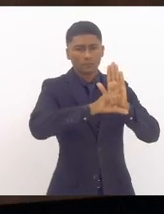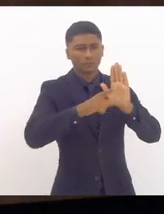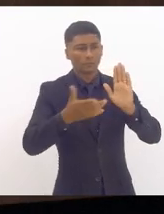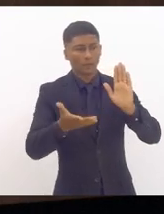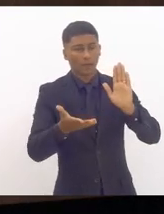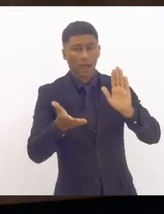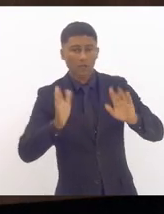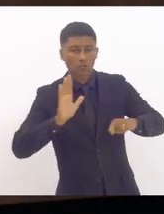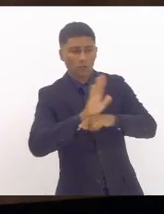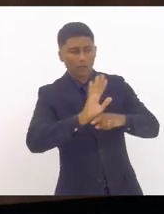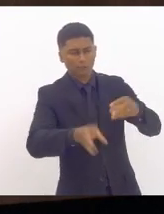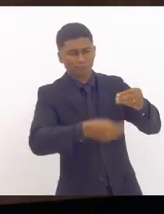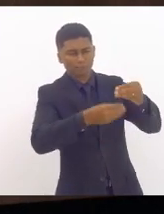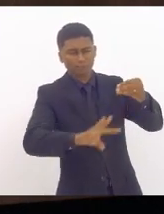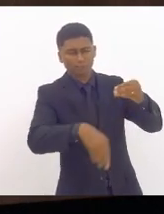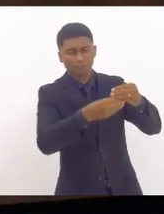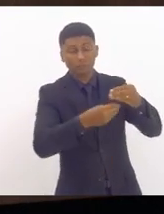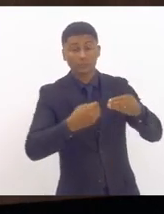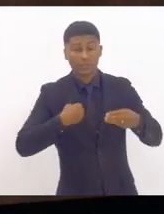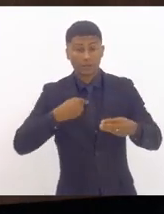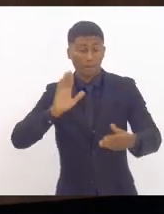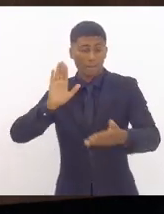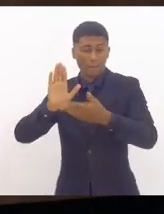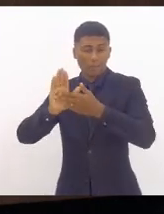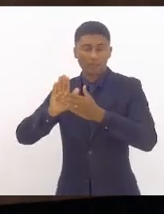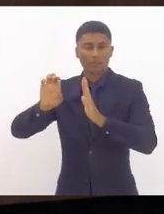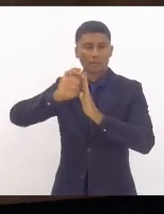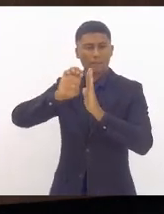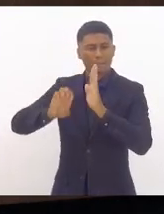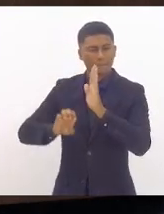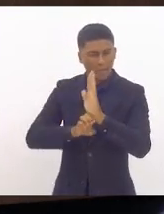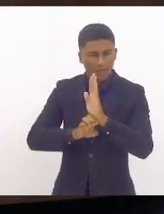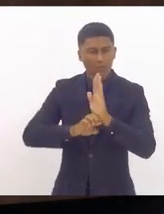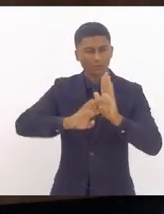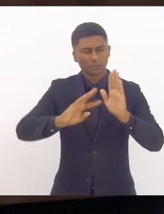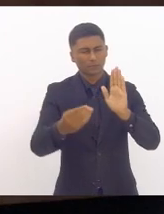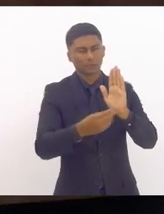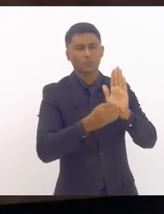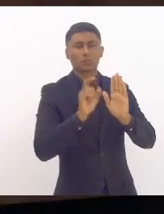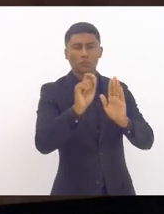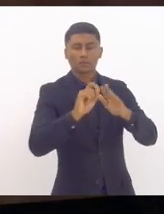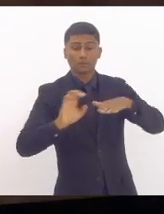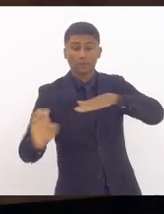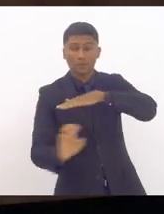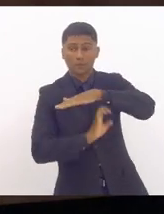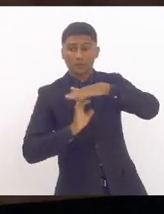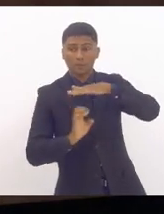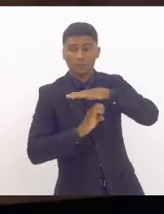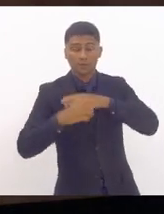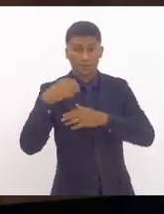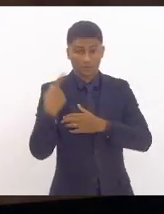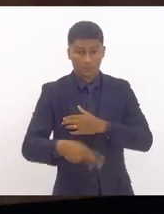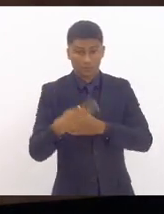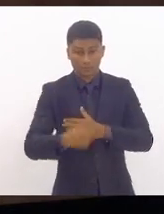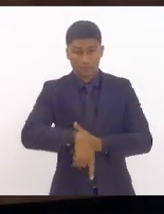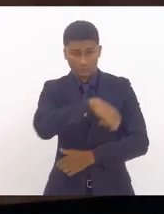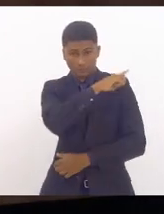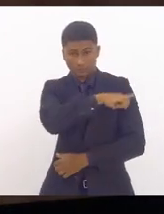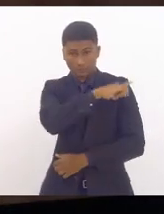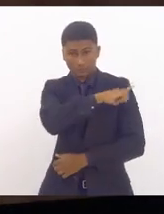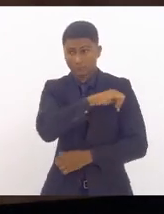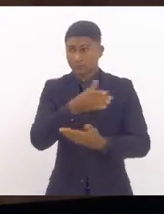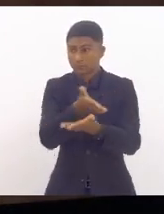proponho a seguinte emenda modificativa, que as empresas instaladas no Estado do Rio de Janeiro